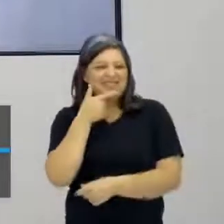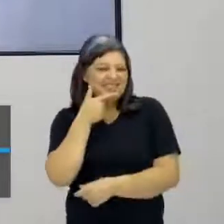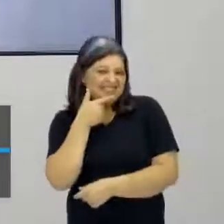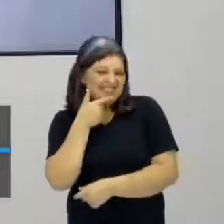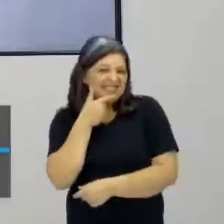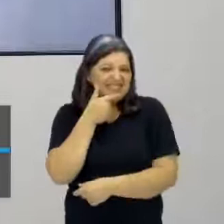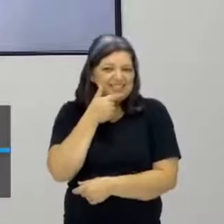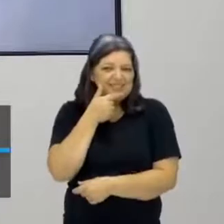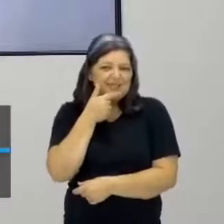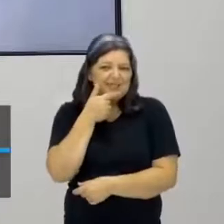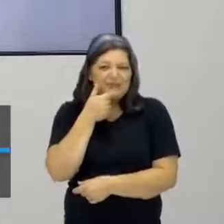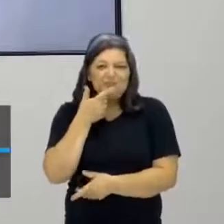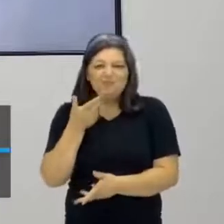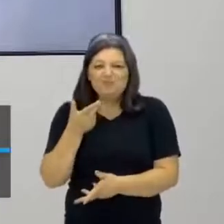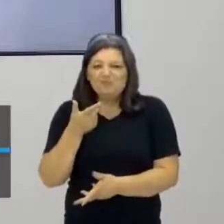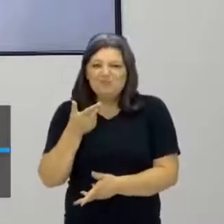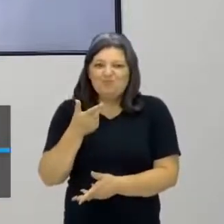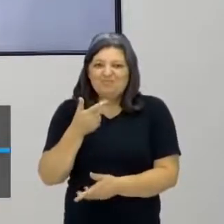rapaz aqui, né?